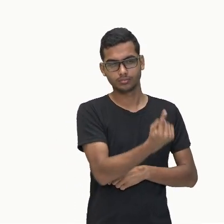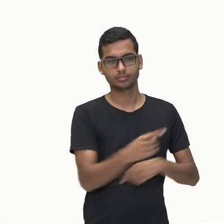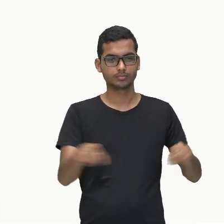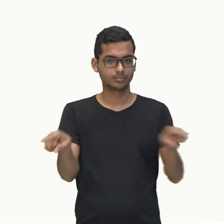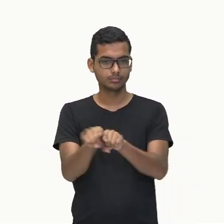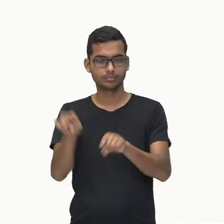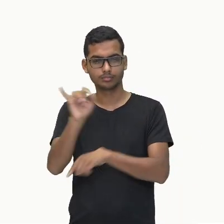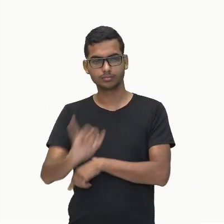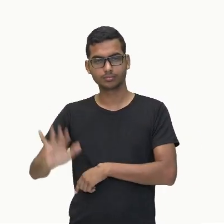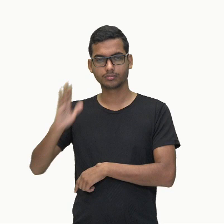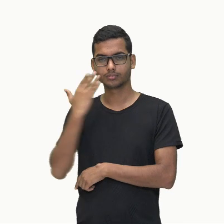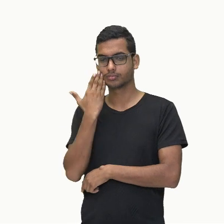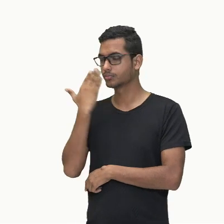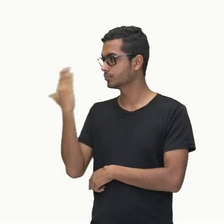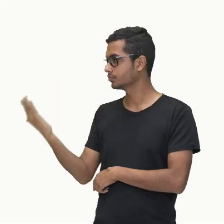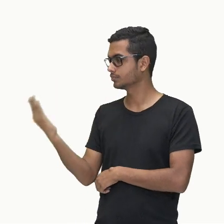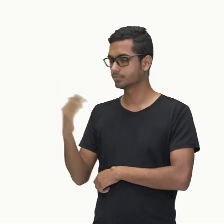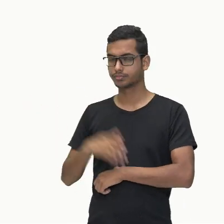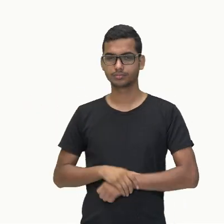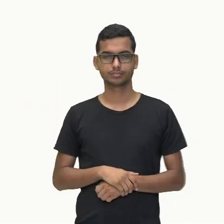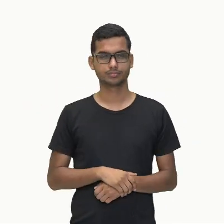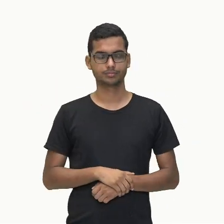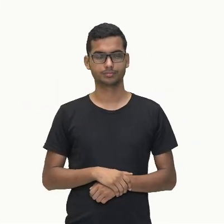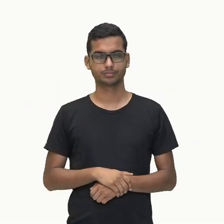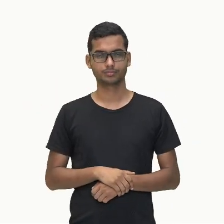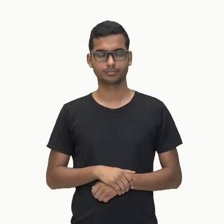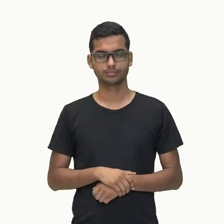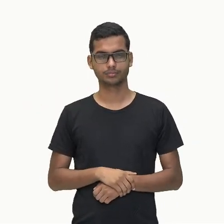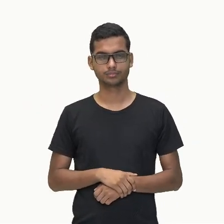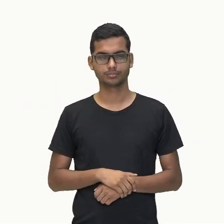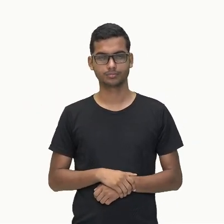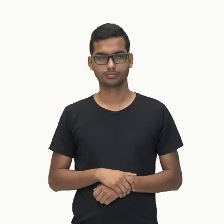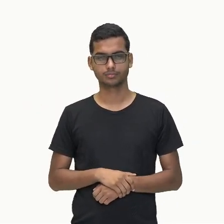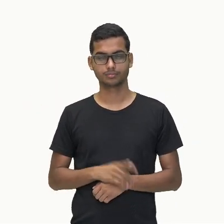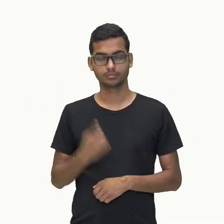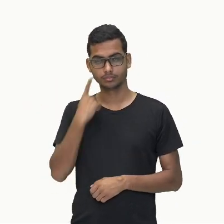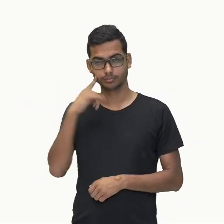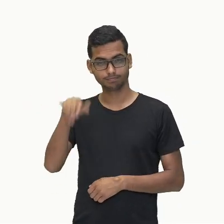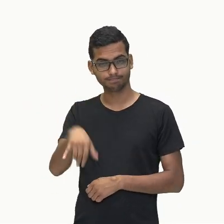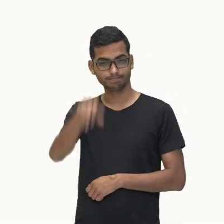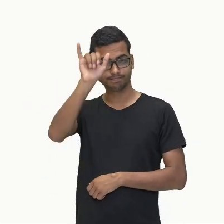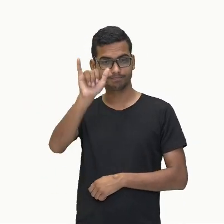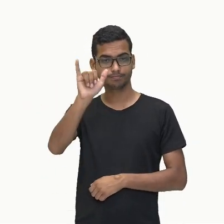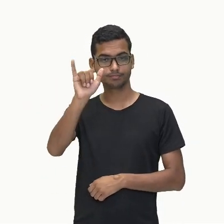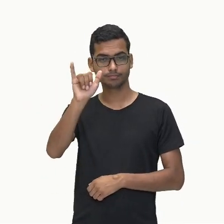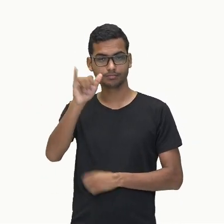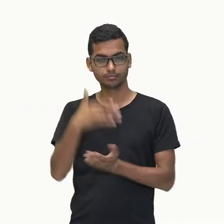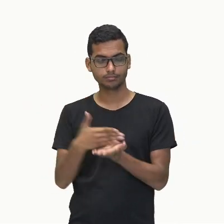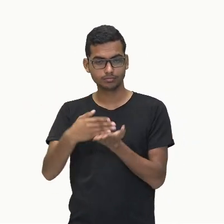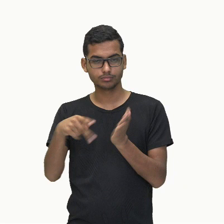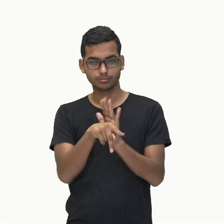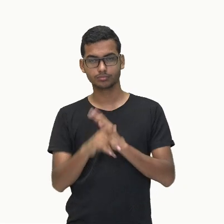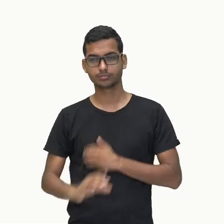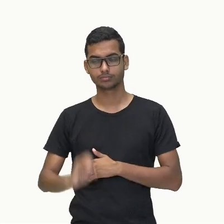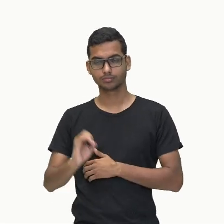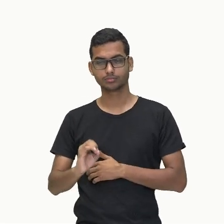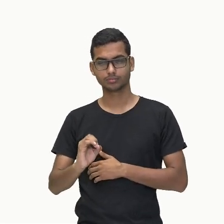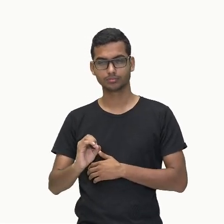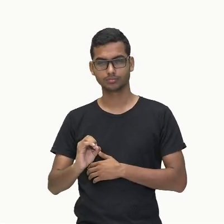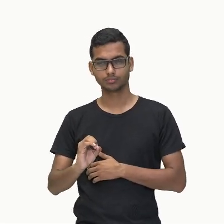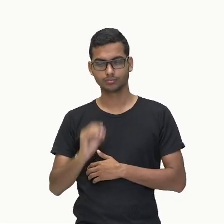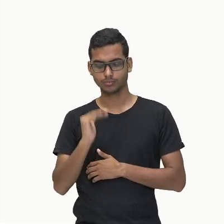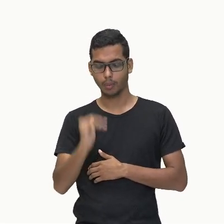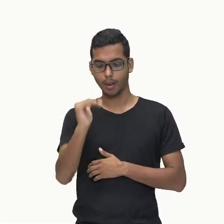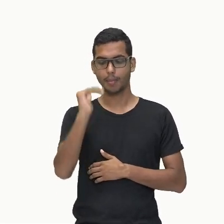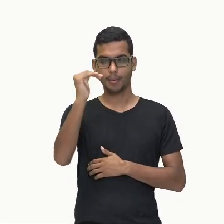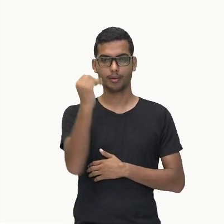correspondente em y. Então, vejam que a função está indo aqui no eixo y do 0 até o 4. Esse é